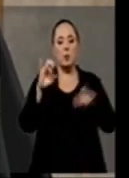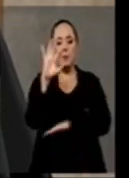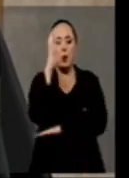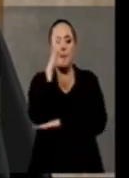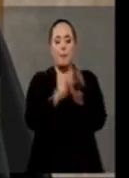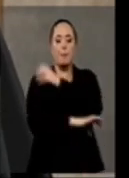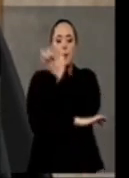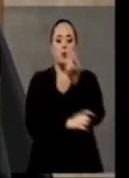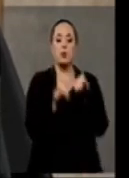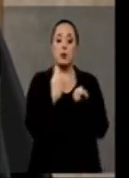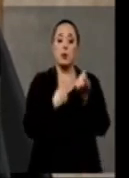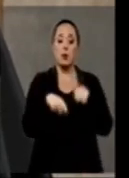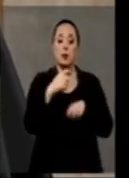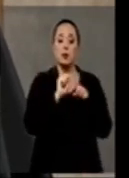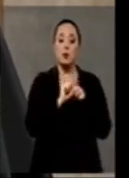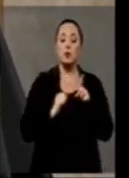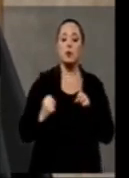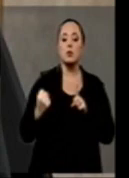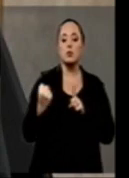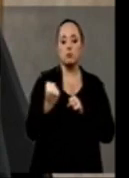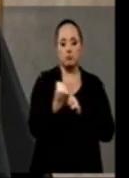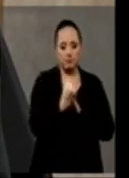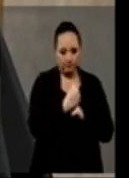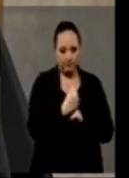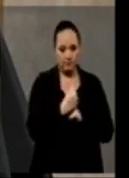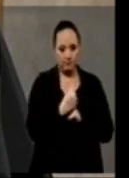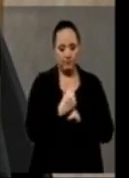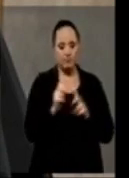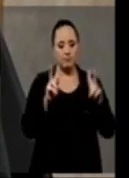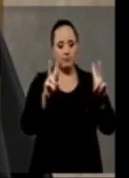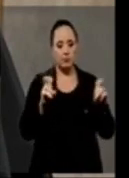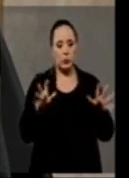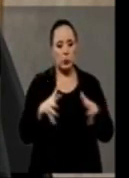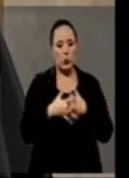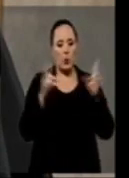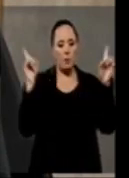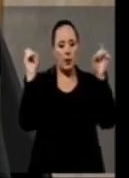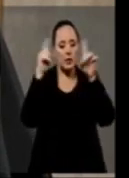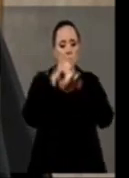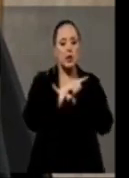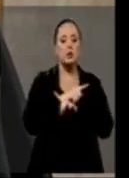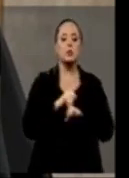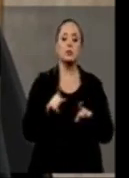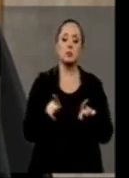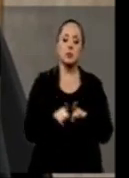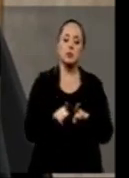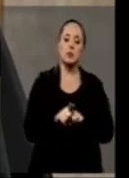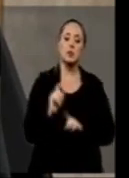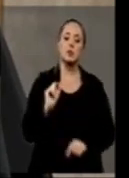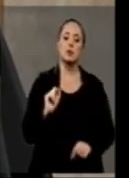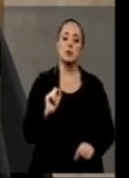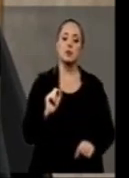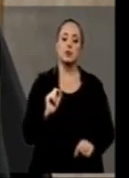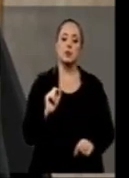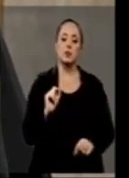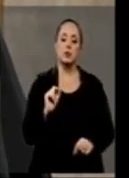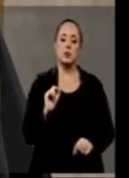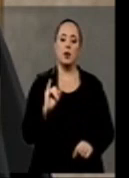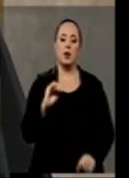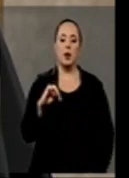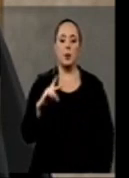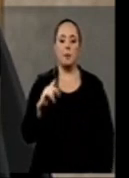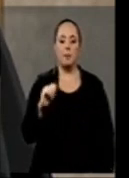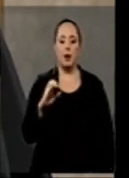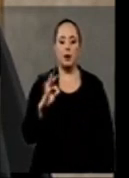sociais de alta complexidade e grande em e grande impacto e